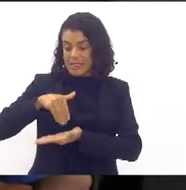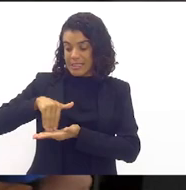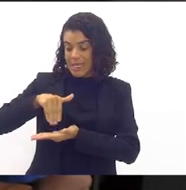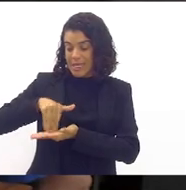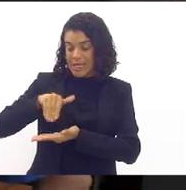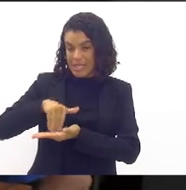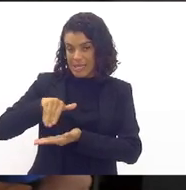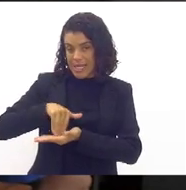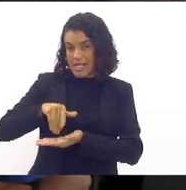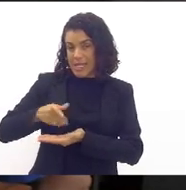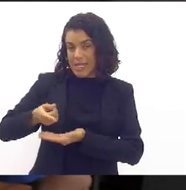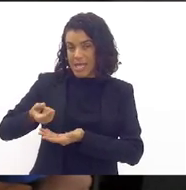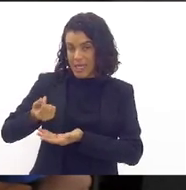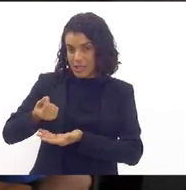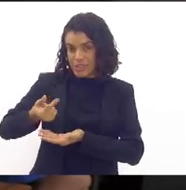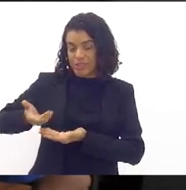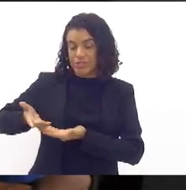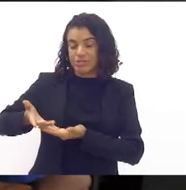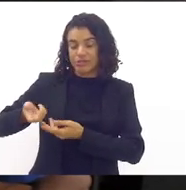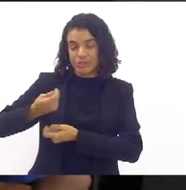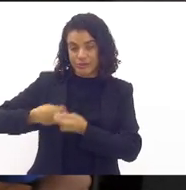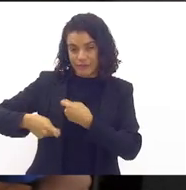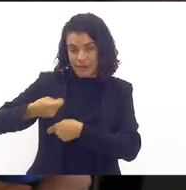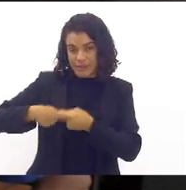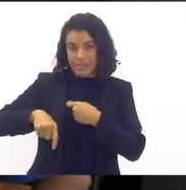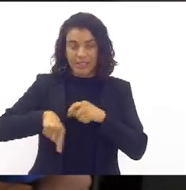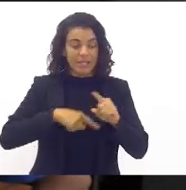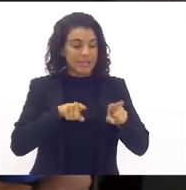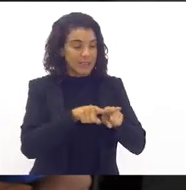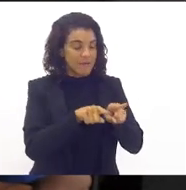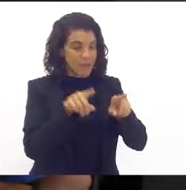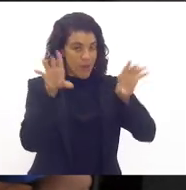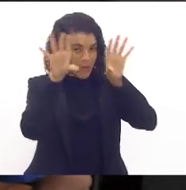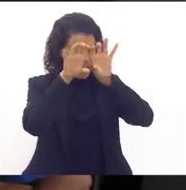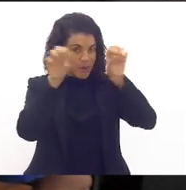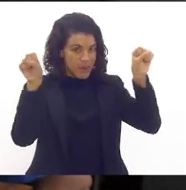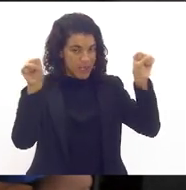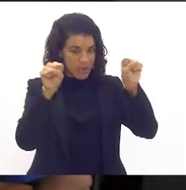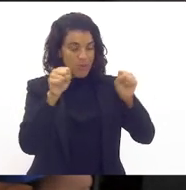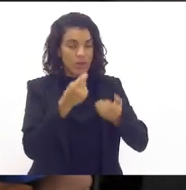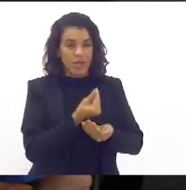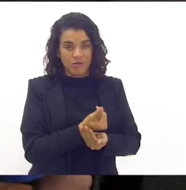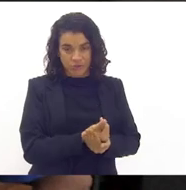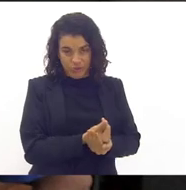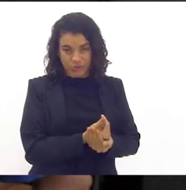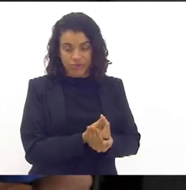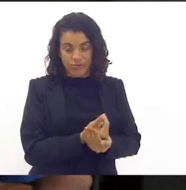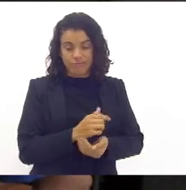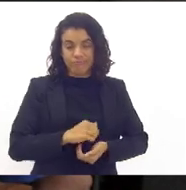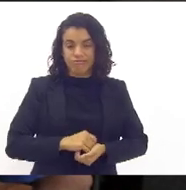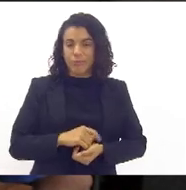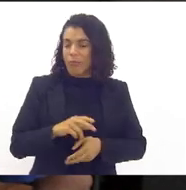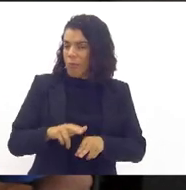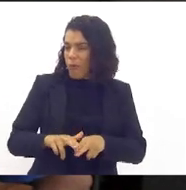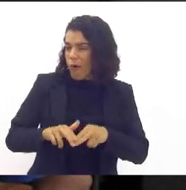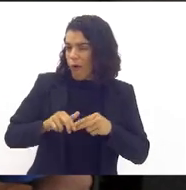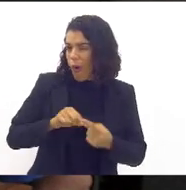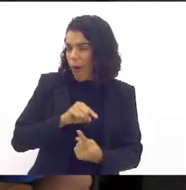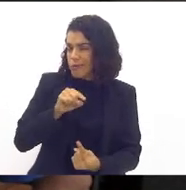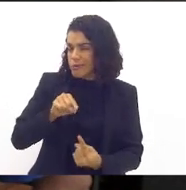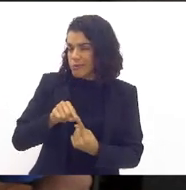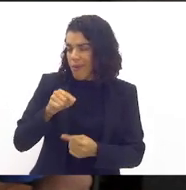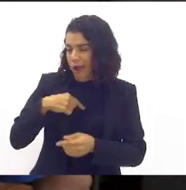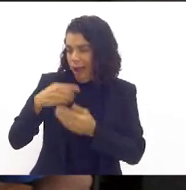de Fazenda e ao Tribunal de Contas, exatamente para verificar quem